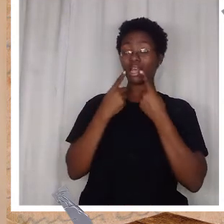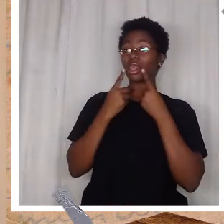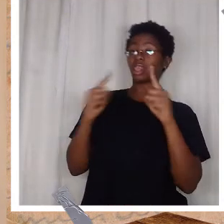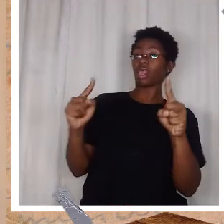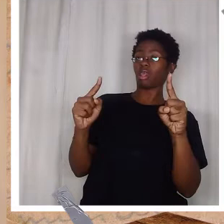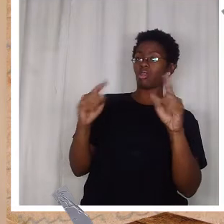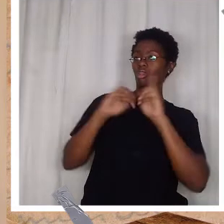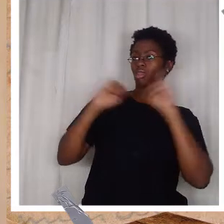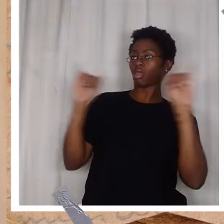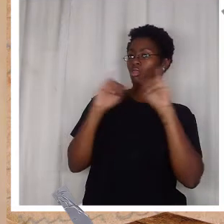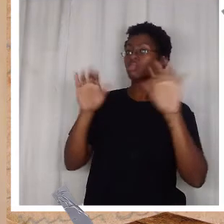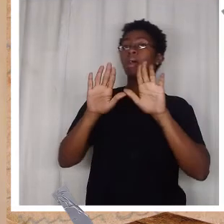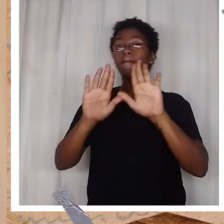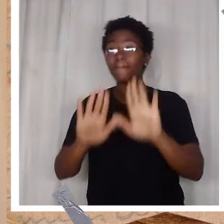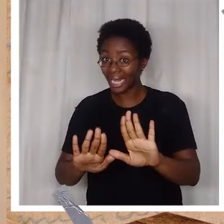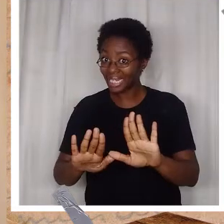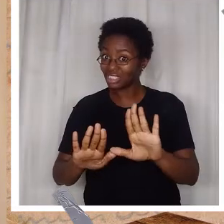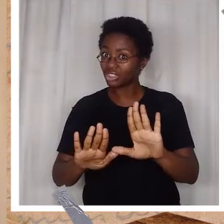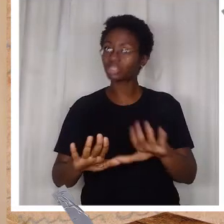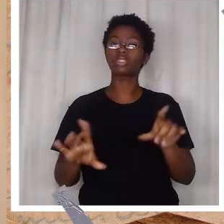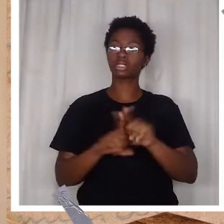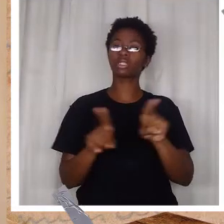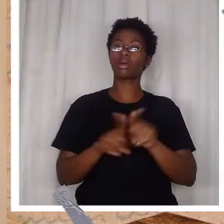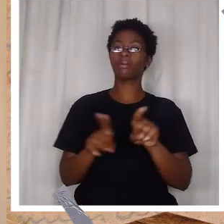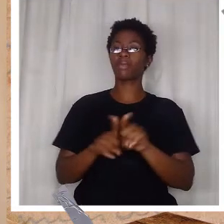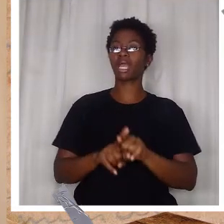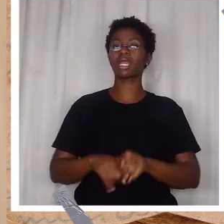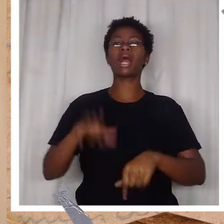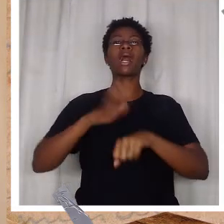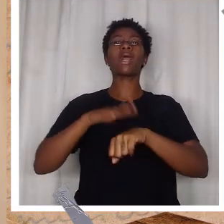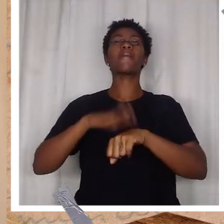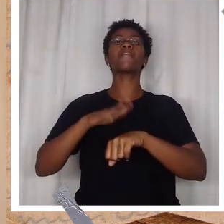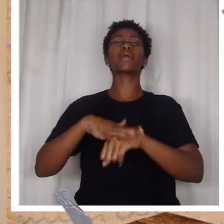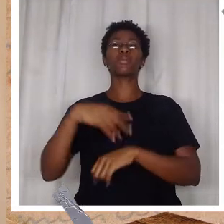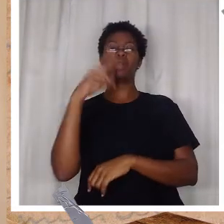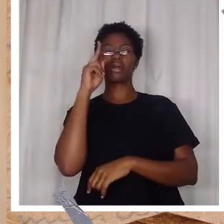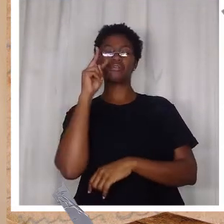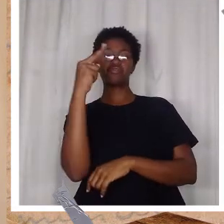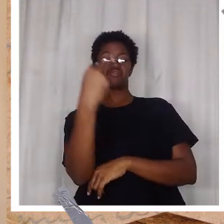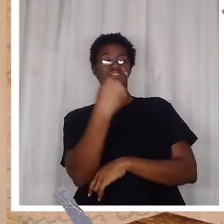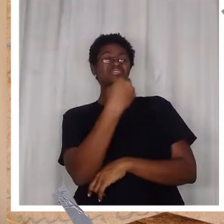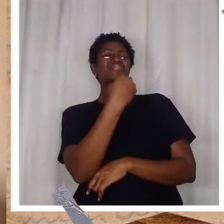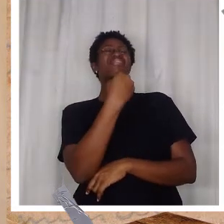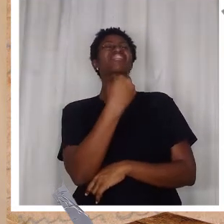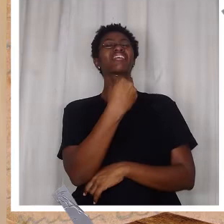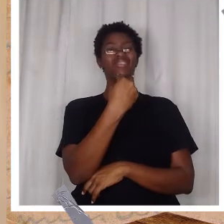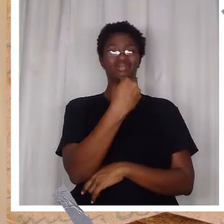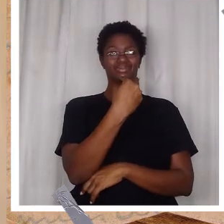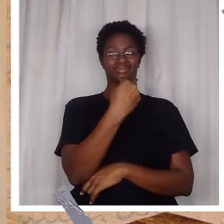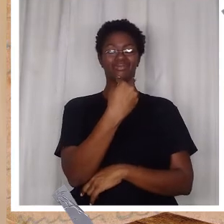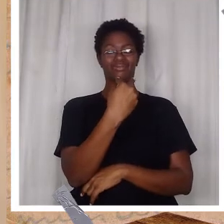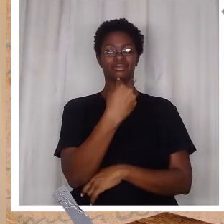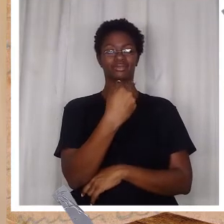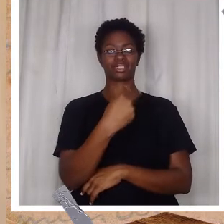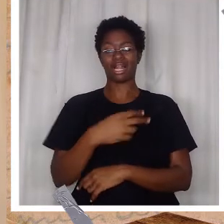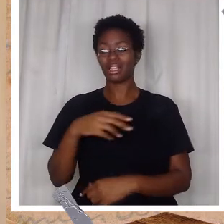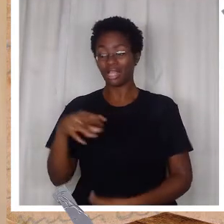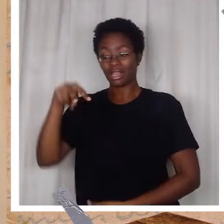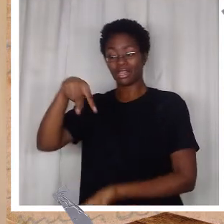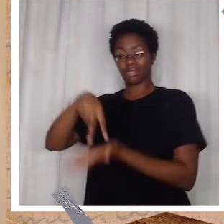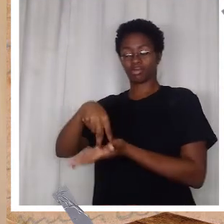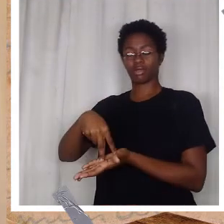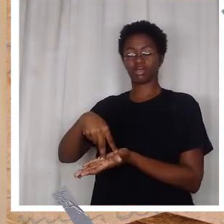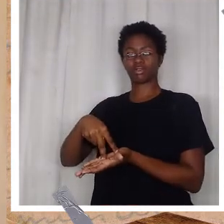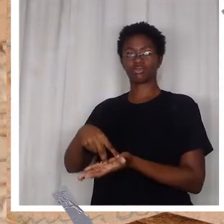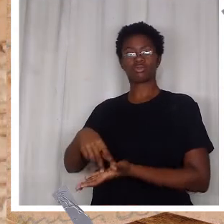de ser, de se construir, de ver o mundo e de ver-se no mundo, como cidadã, como